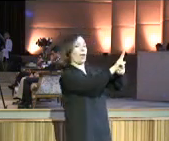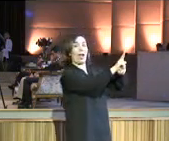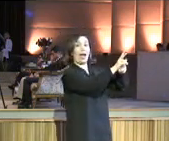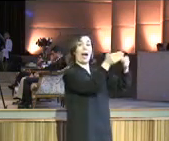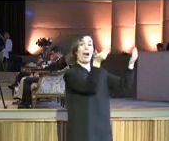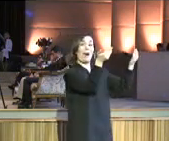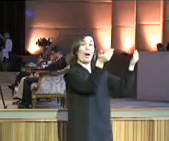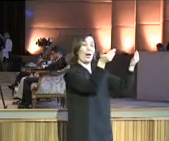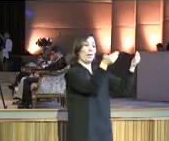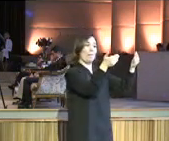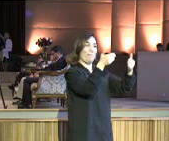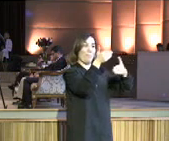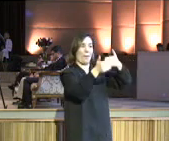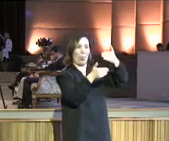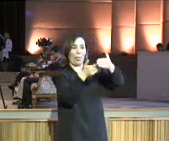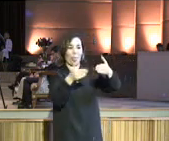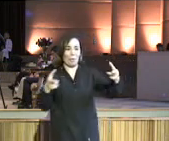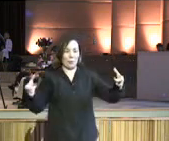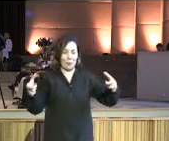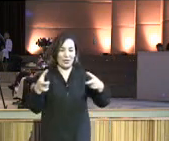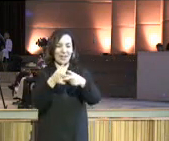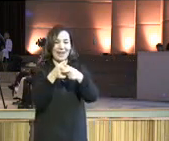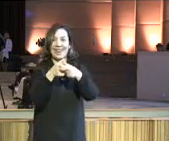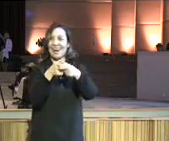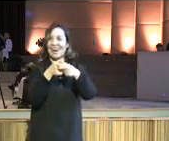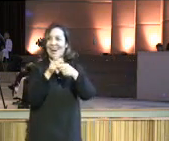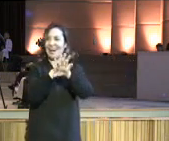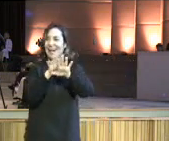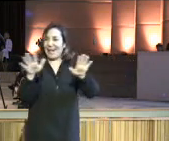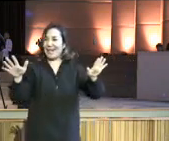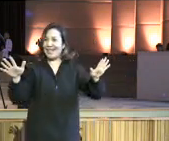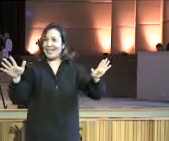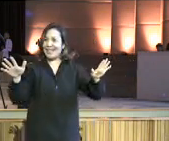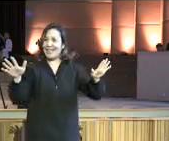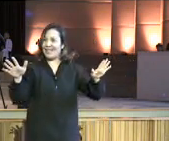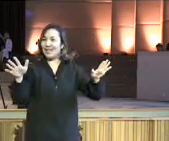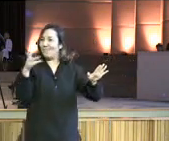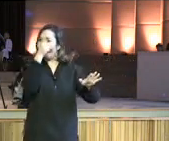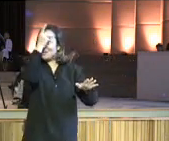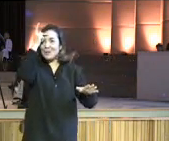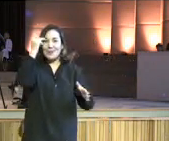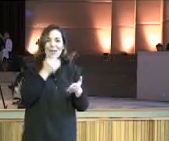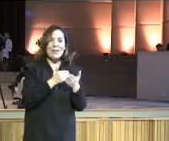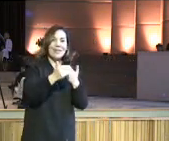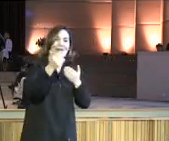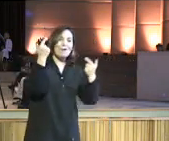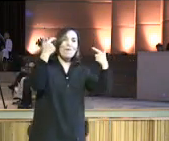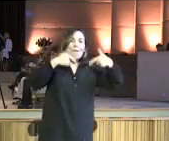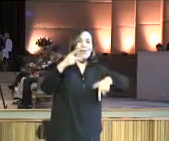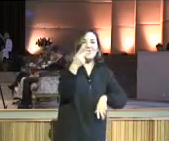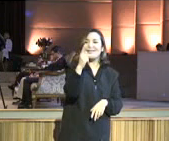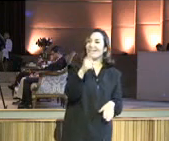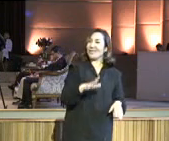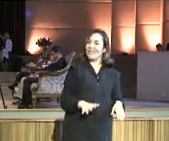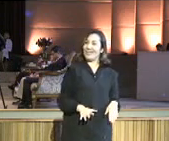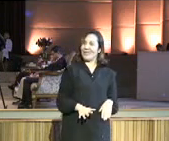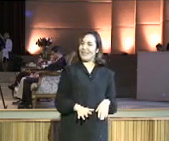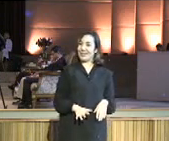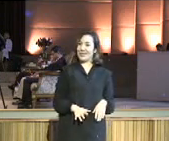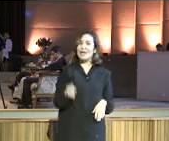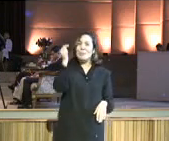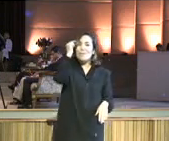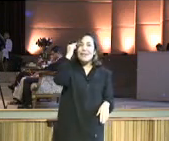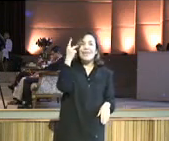de apoiadores seus, e de repente todos eles mudaram de lado? Você pode imaginar o seu próprio